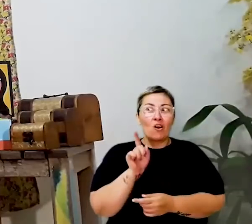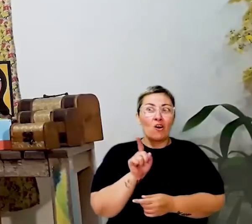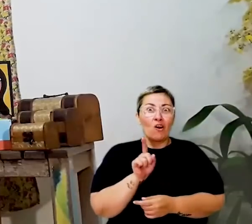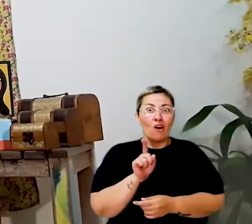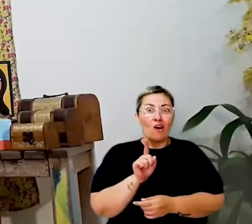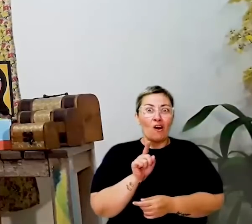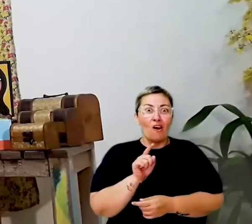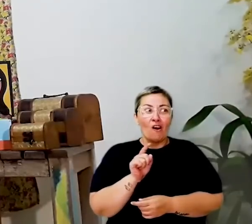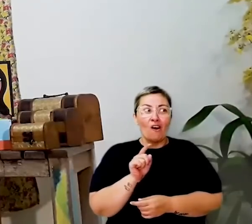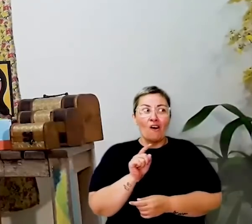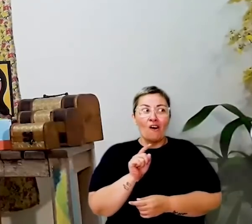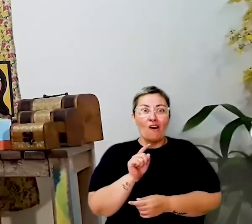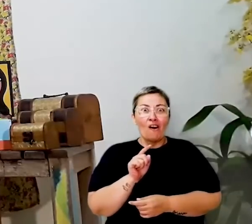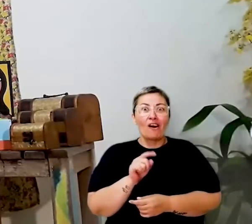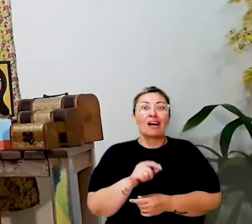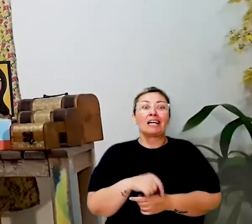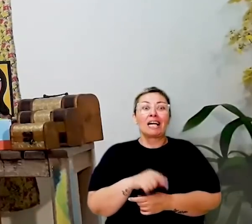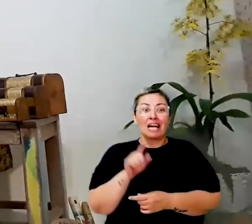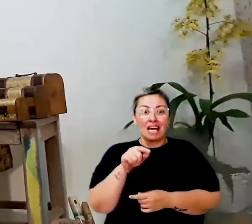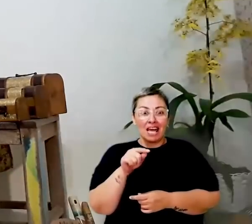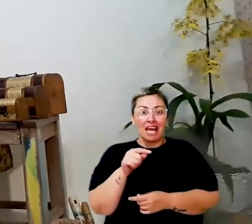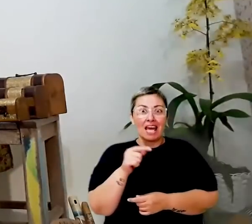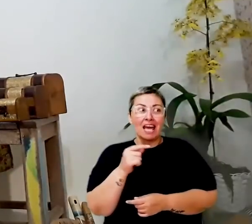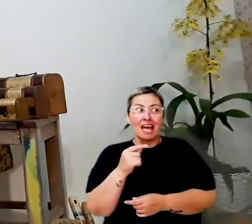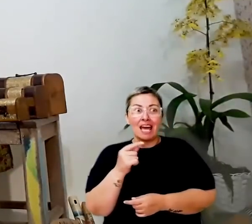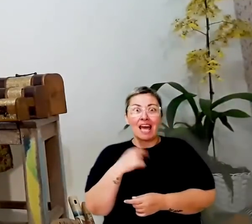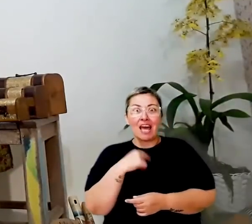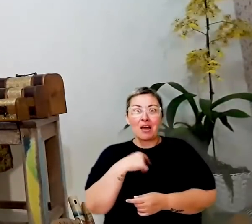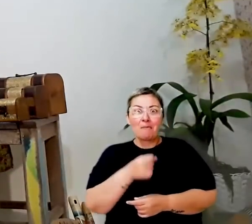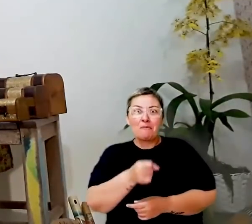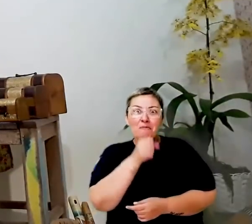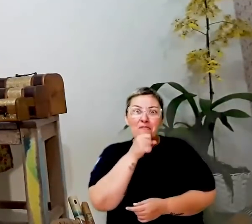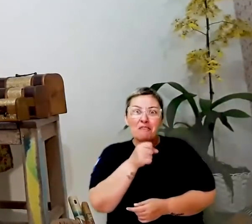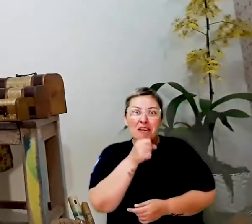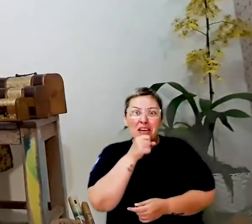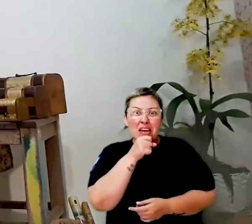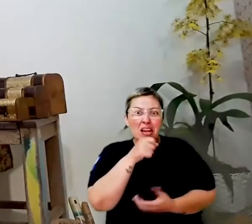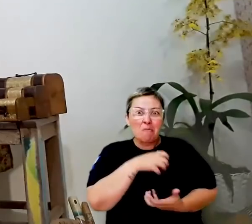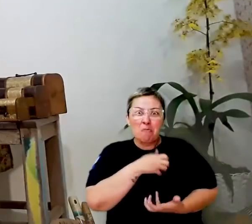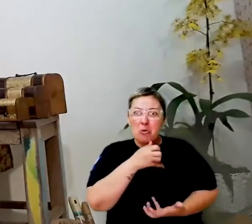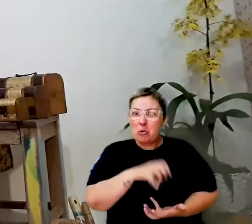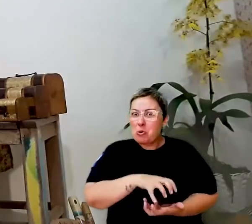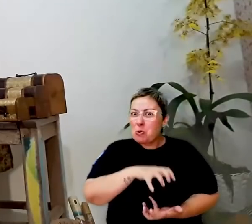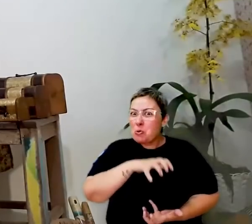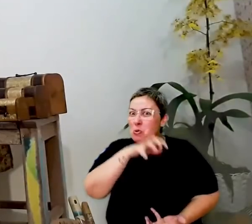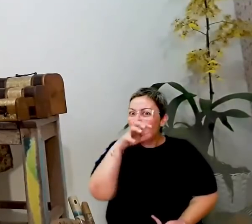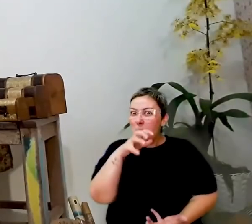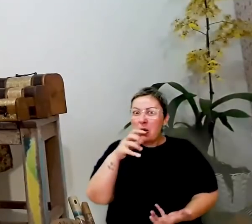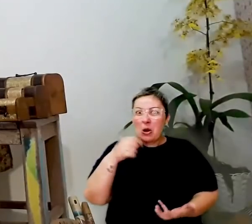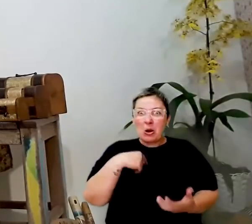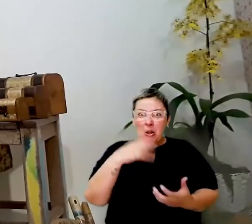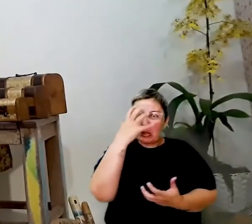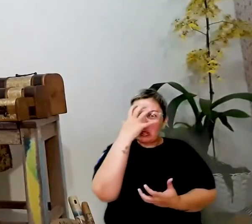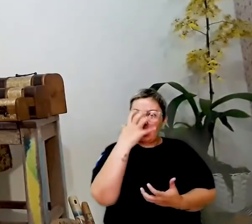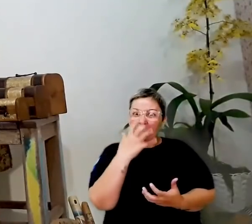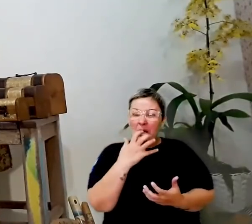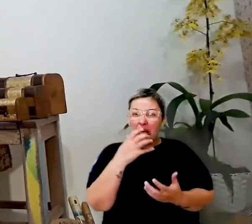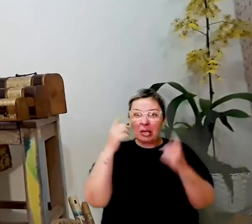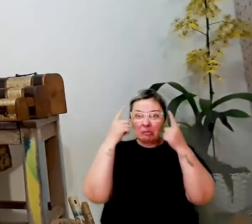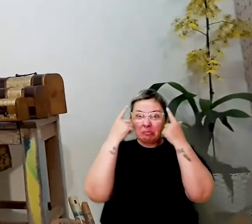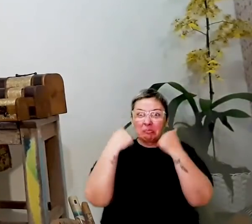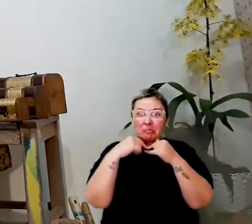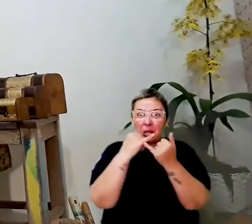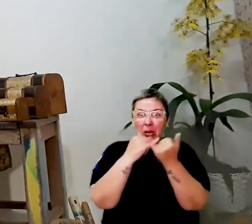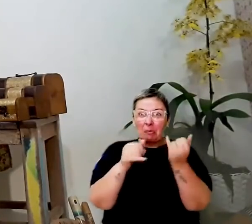Olha ela aqui. A Cuca é uma velha muito velha, com cara de